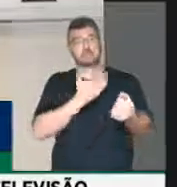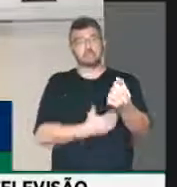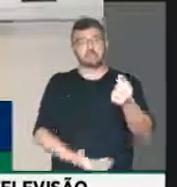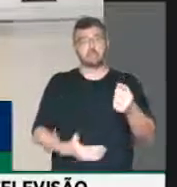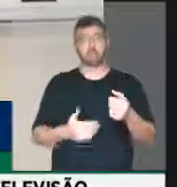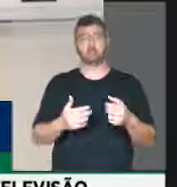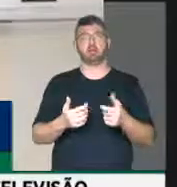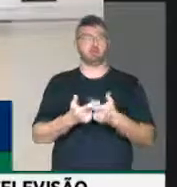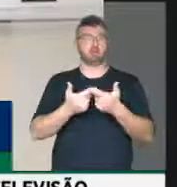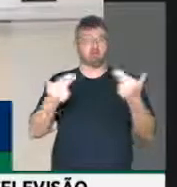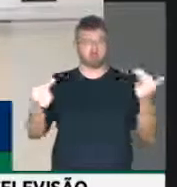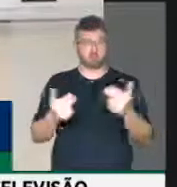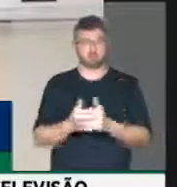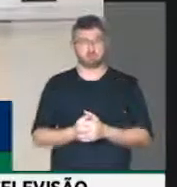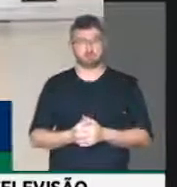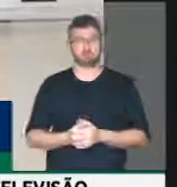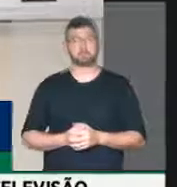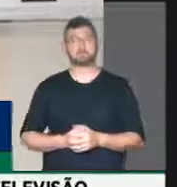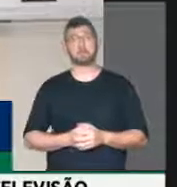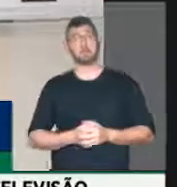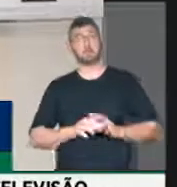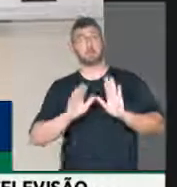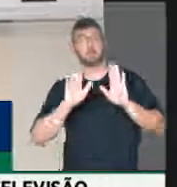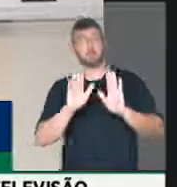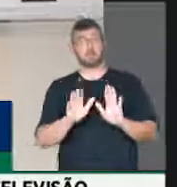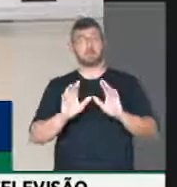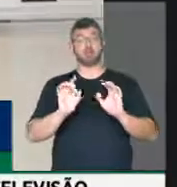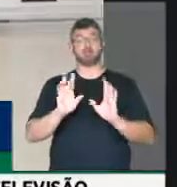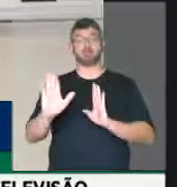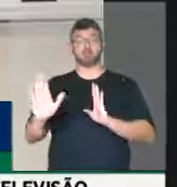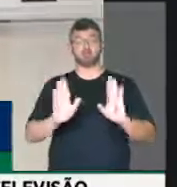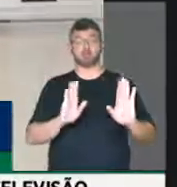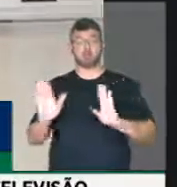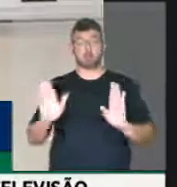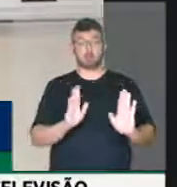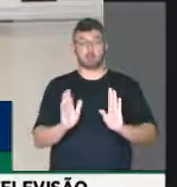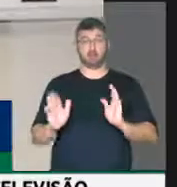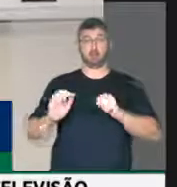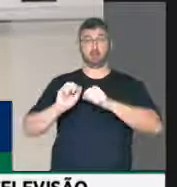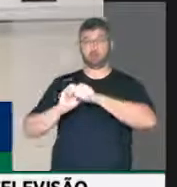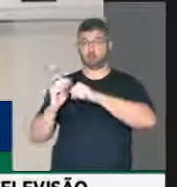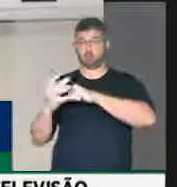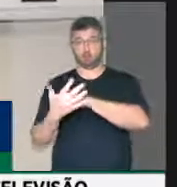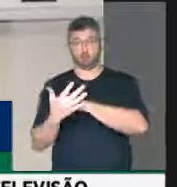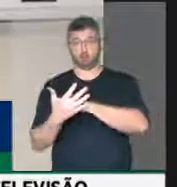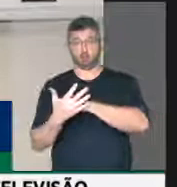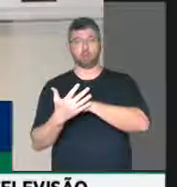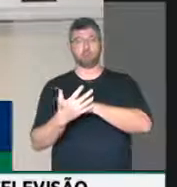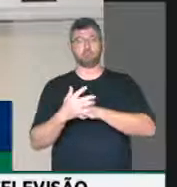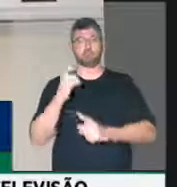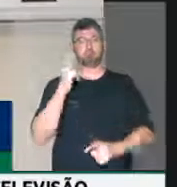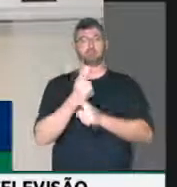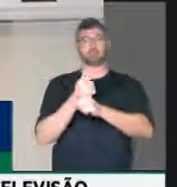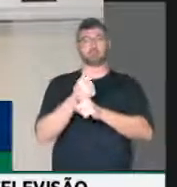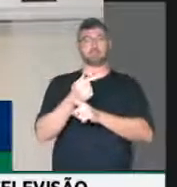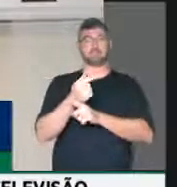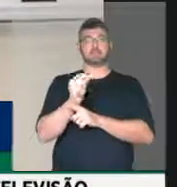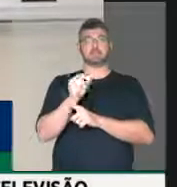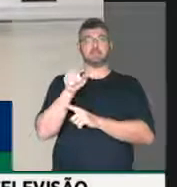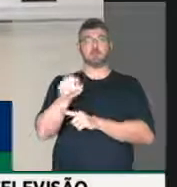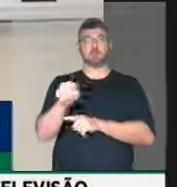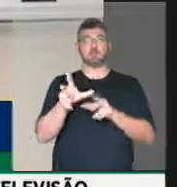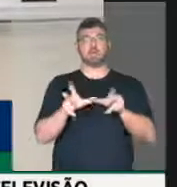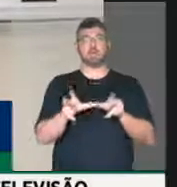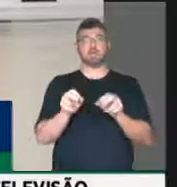outras doenças. Senhor presidente, só no período da pandemia foram 70 mil diagnósticos de câncer